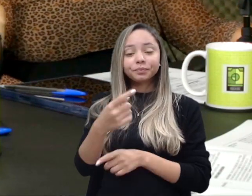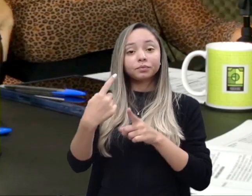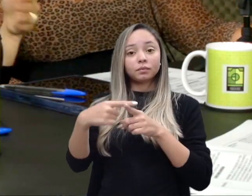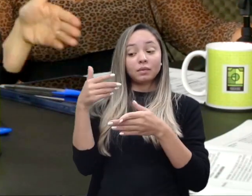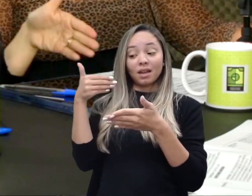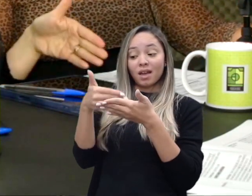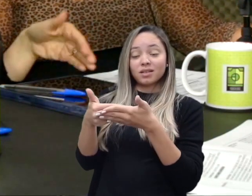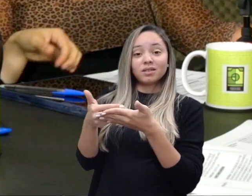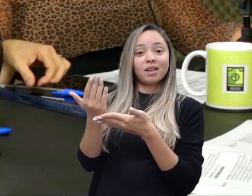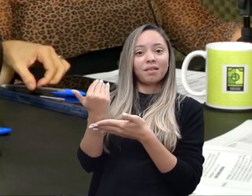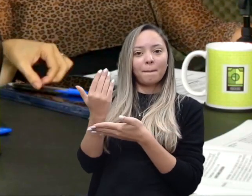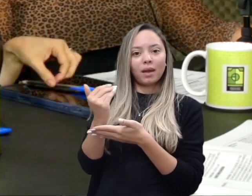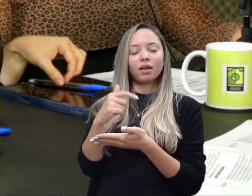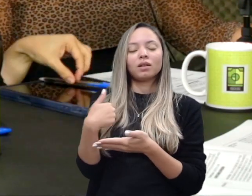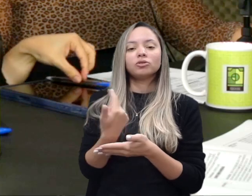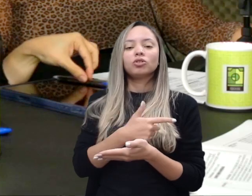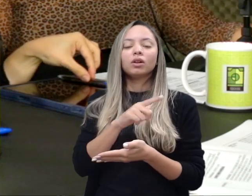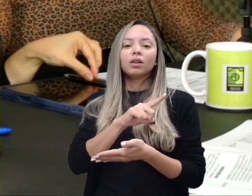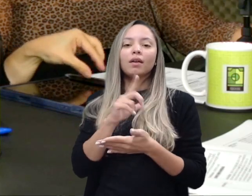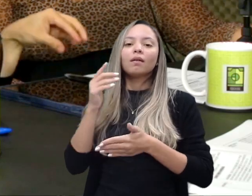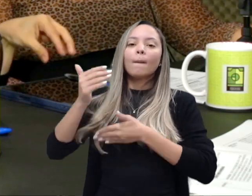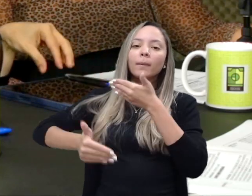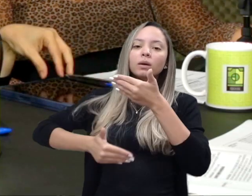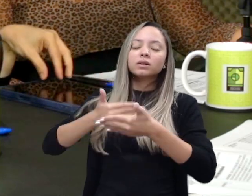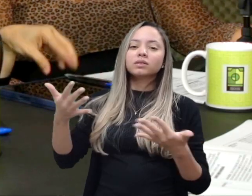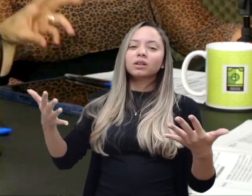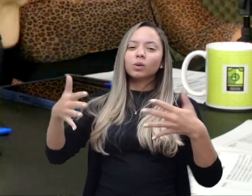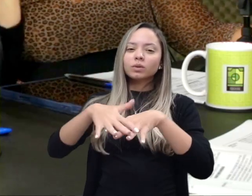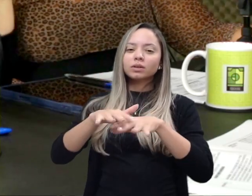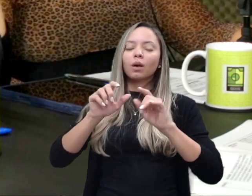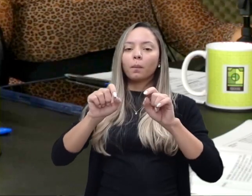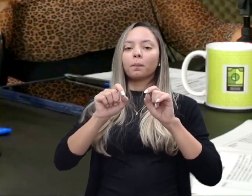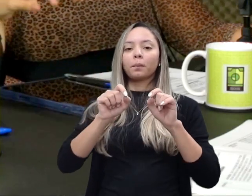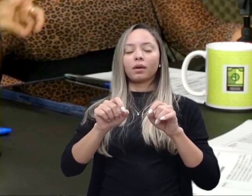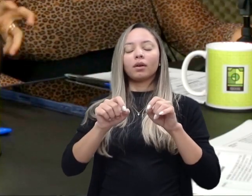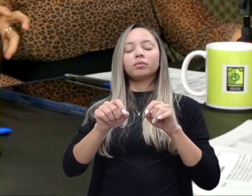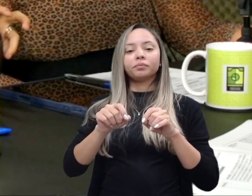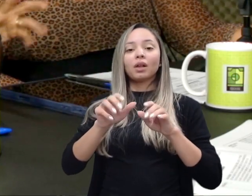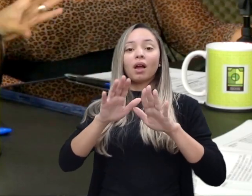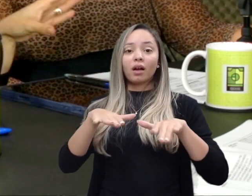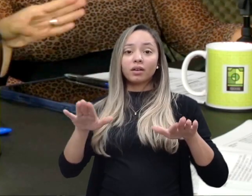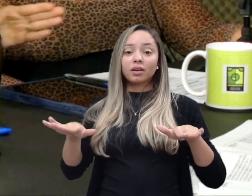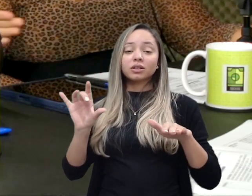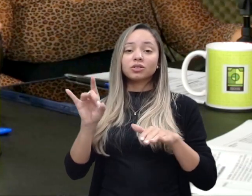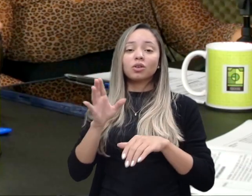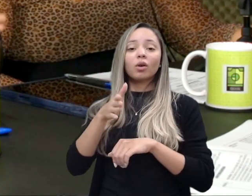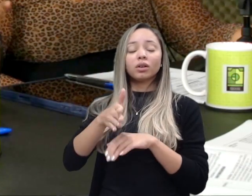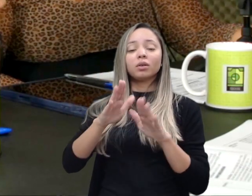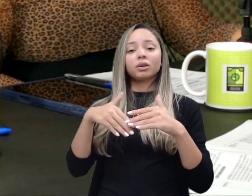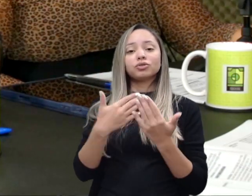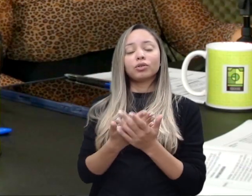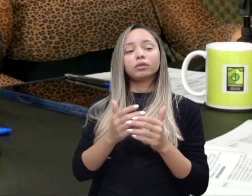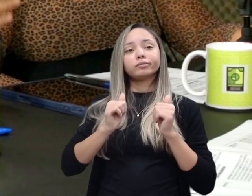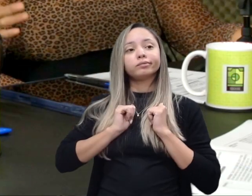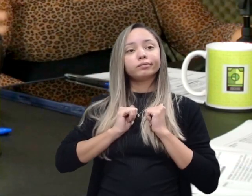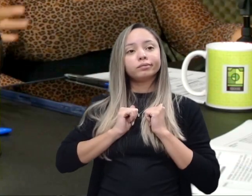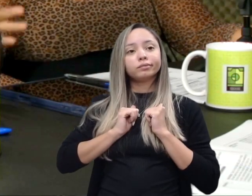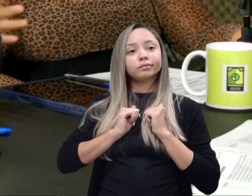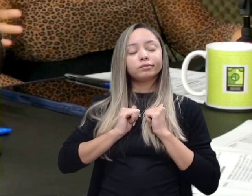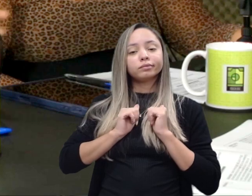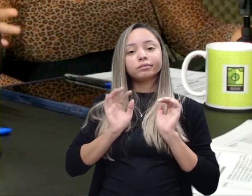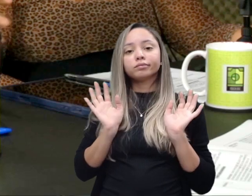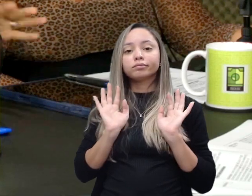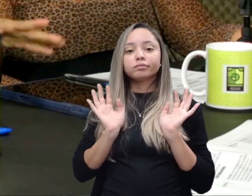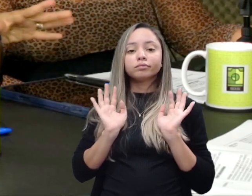recentemente, a gente tinha um processo de inclusão, assim, a criança ia para a escola só para socializar e ficava ali até a antiga